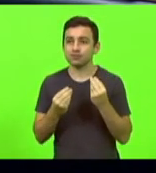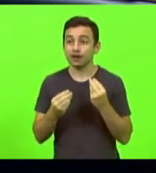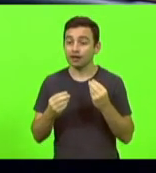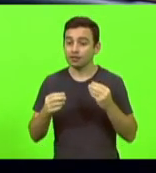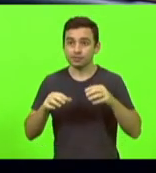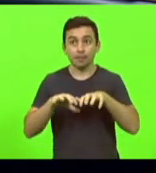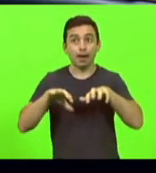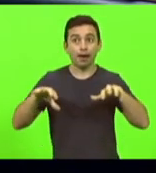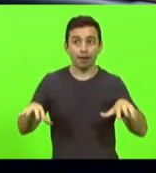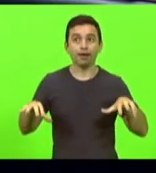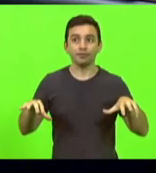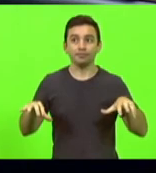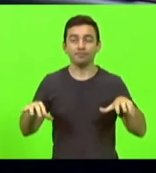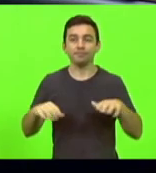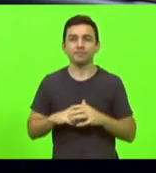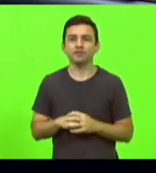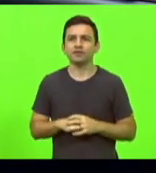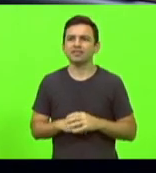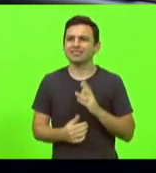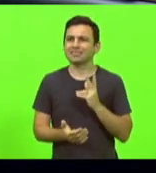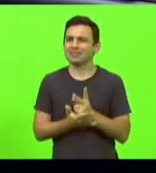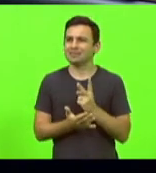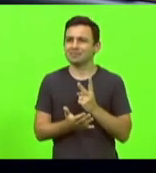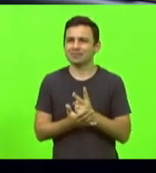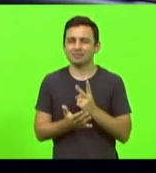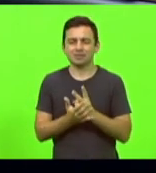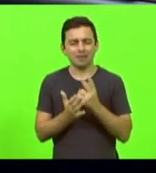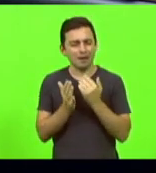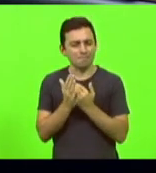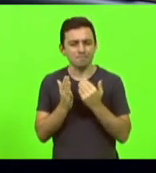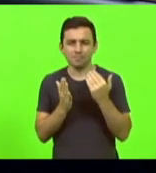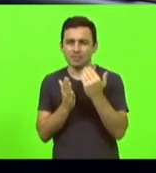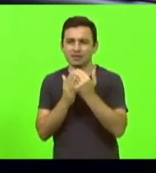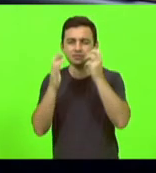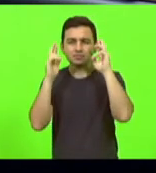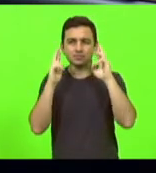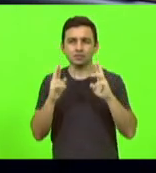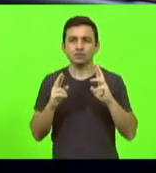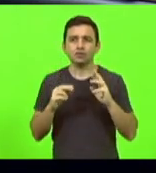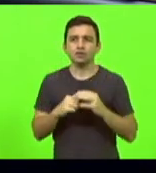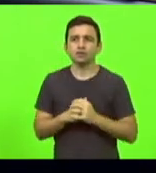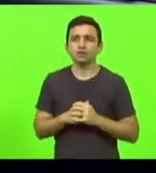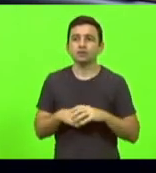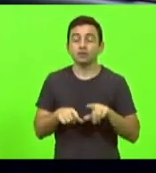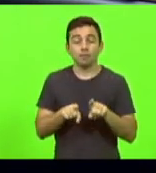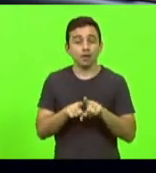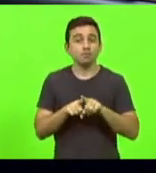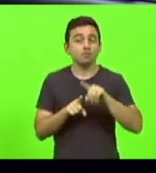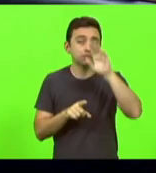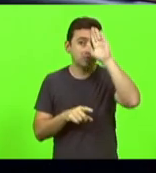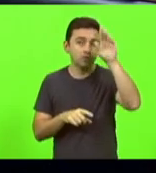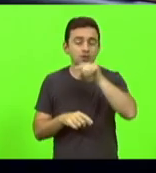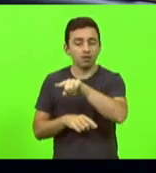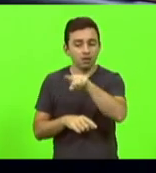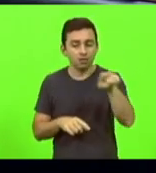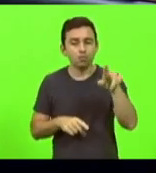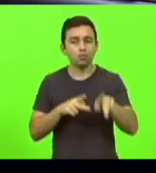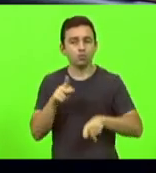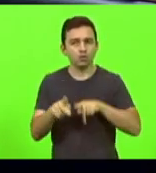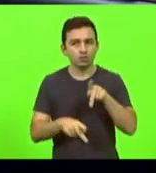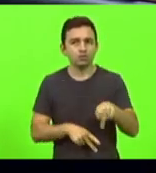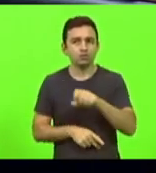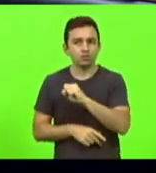opostas, sempre com altíssimo respeito ao eleitor, acima de tudo, porque respeitar os